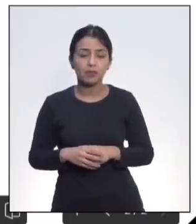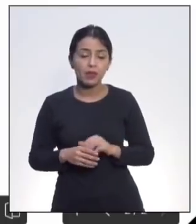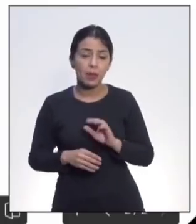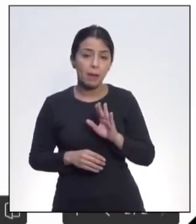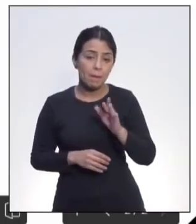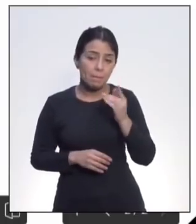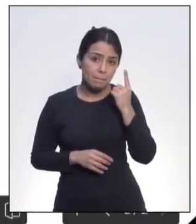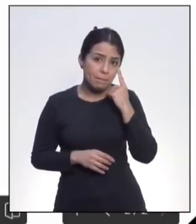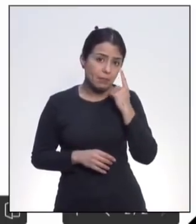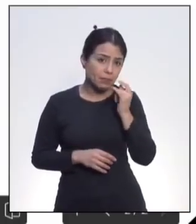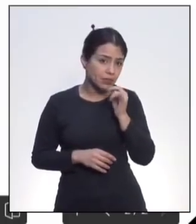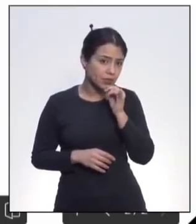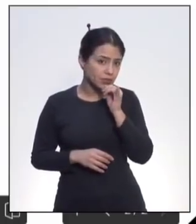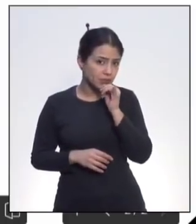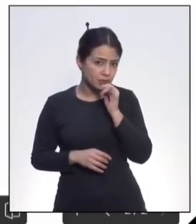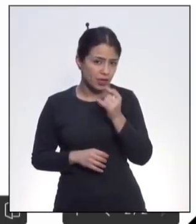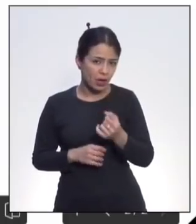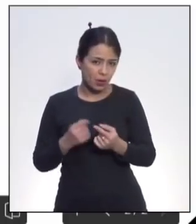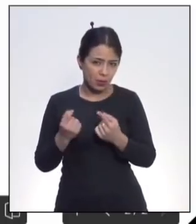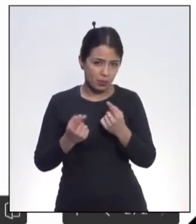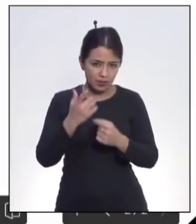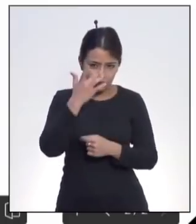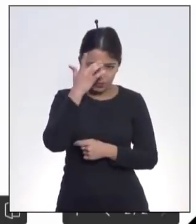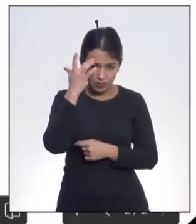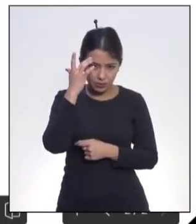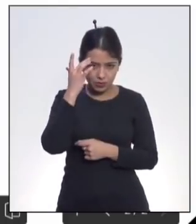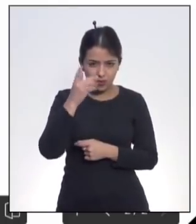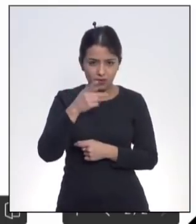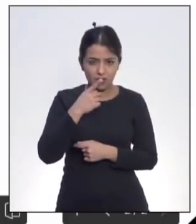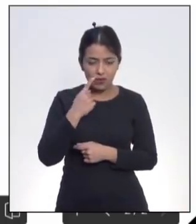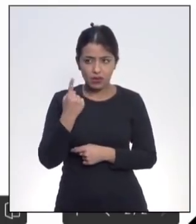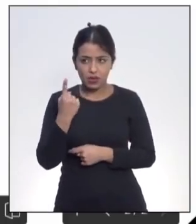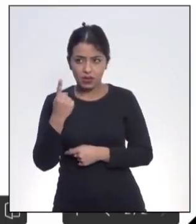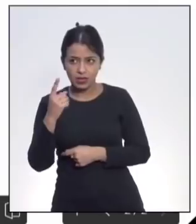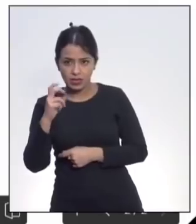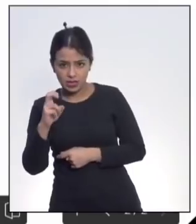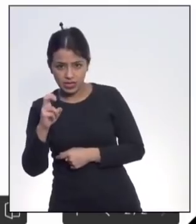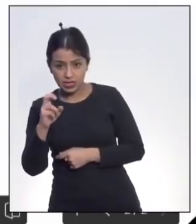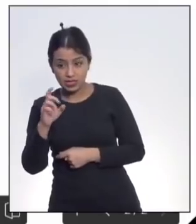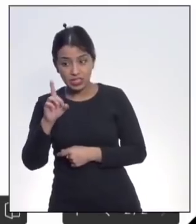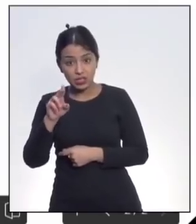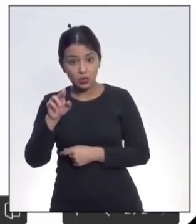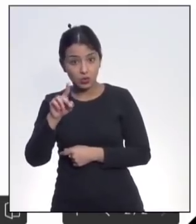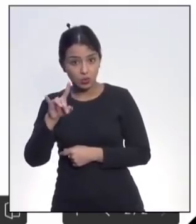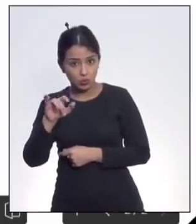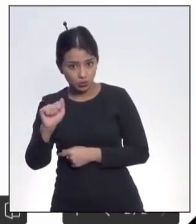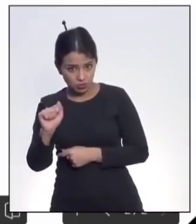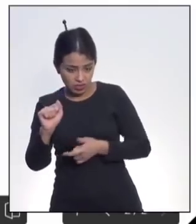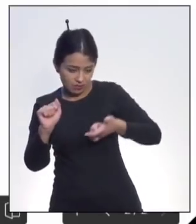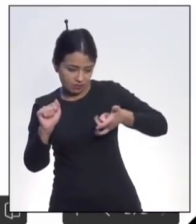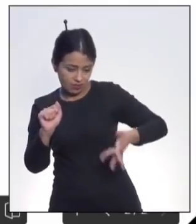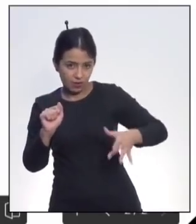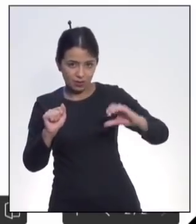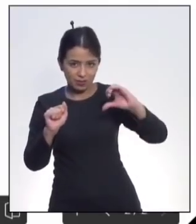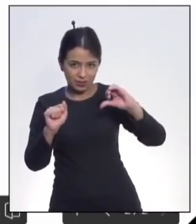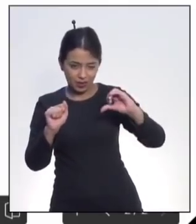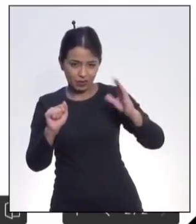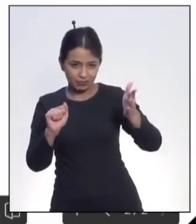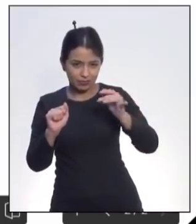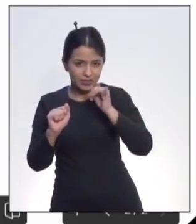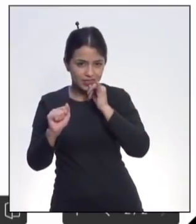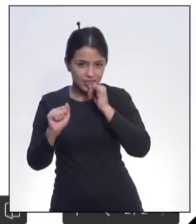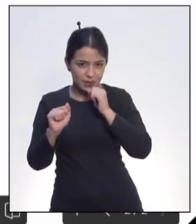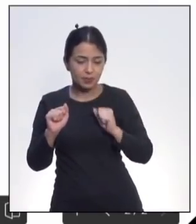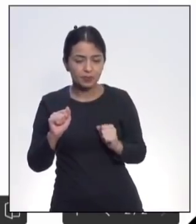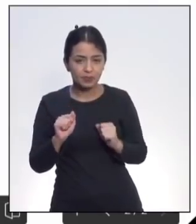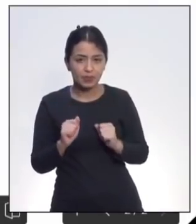pensar assim, ó, como alguns colocaram, eu posso arredondar para 15 dúzias de ovos? Posso, não tem muito problema. Então, a gente vai pensar assim,